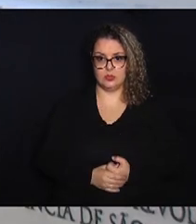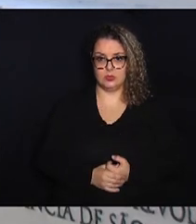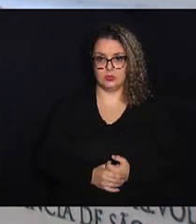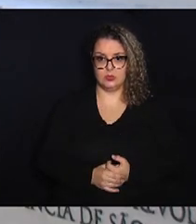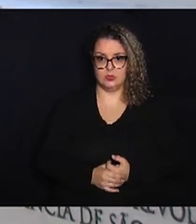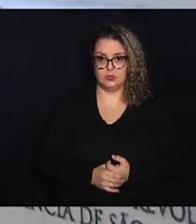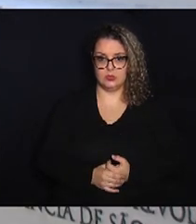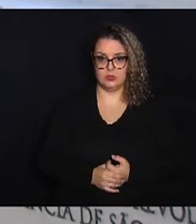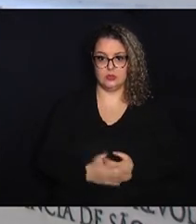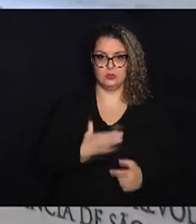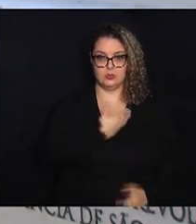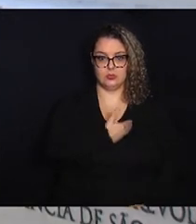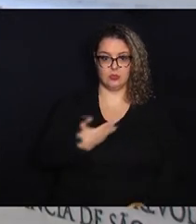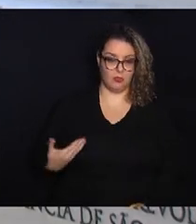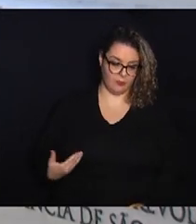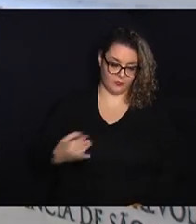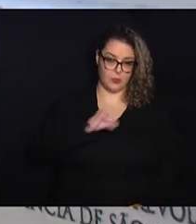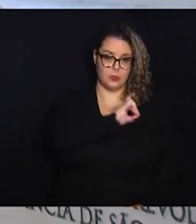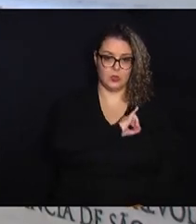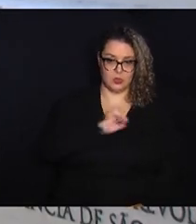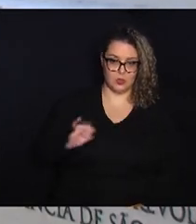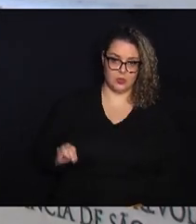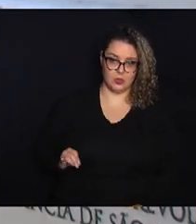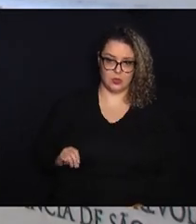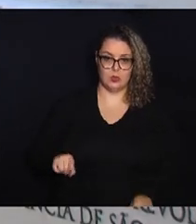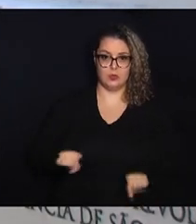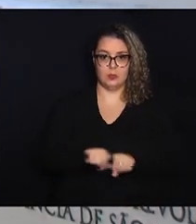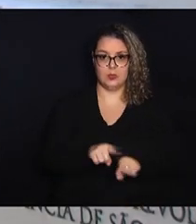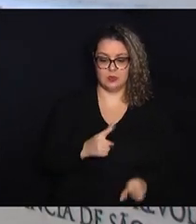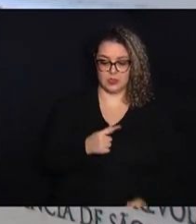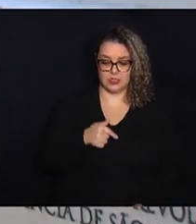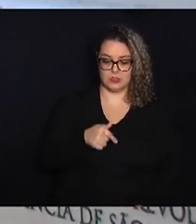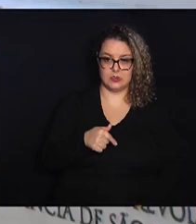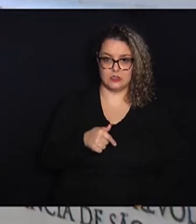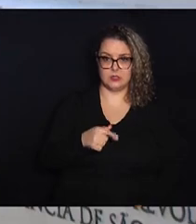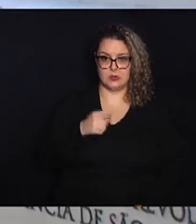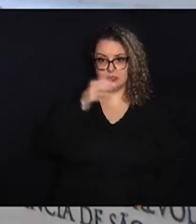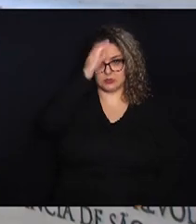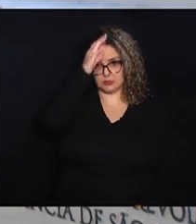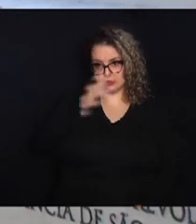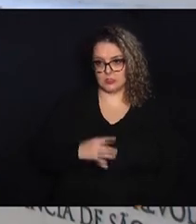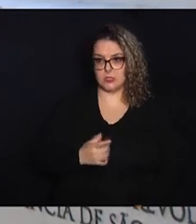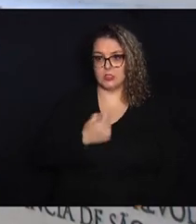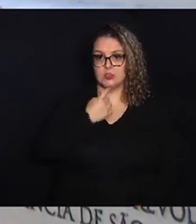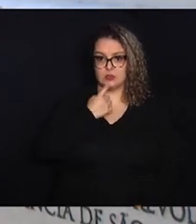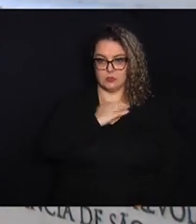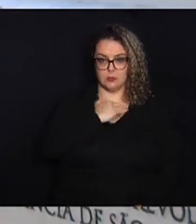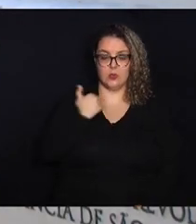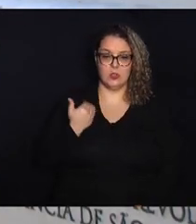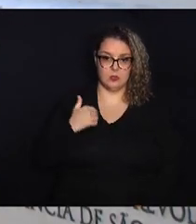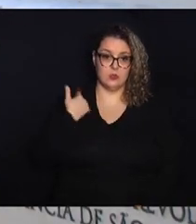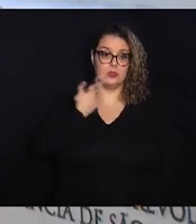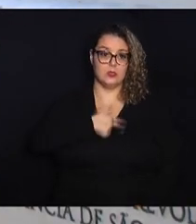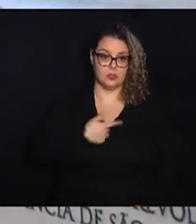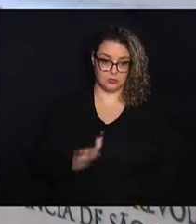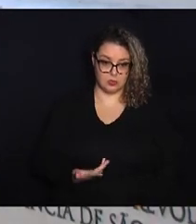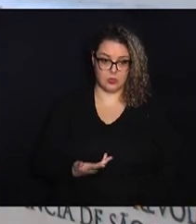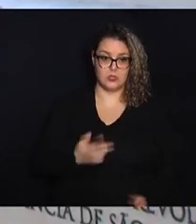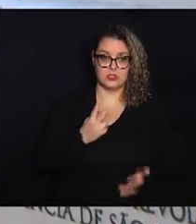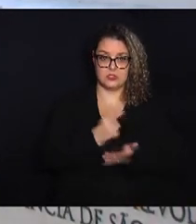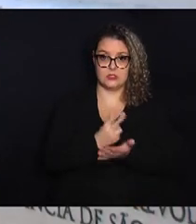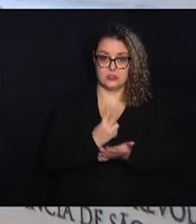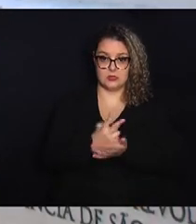do governo imperial, como também 17 campineiros. Então, nós queremos sempre estar